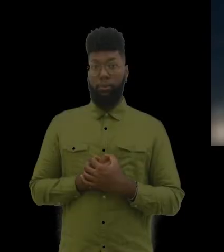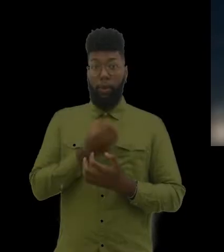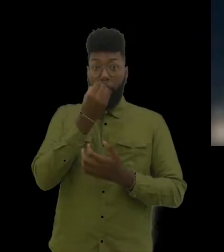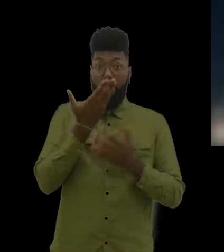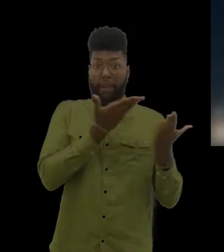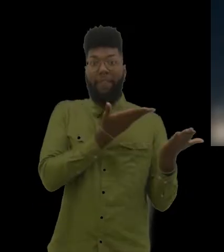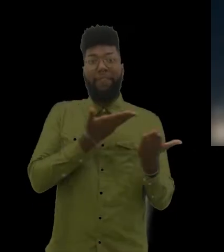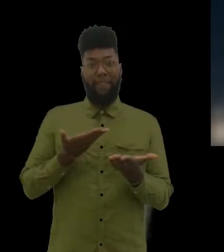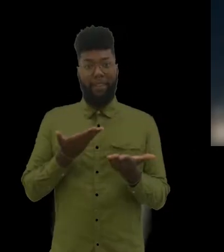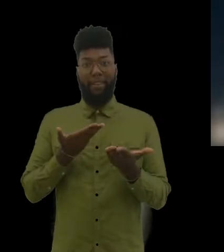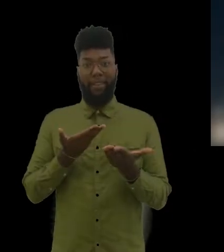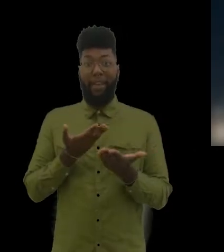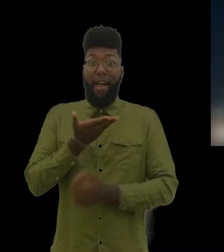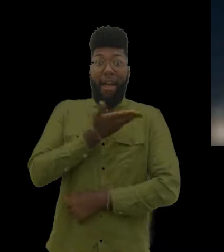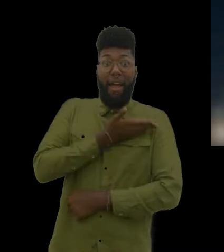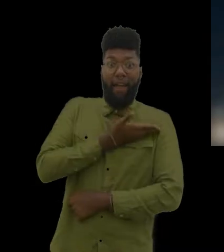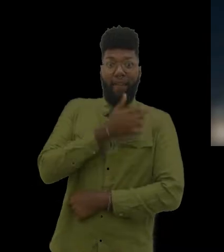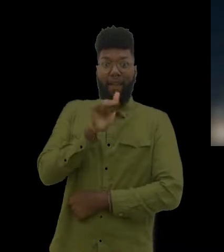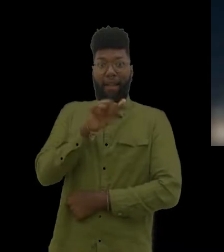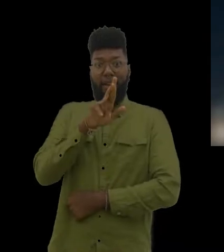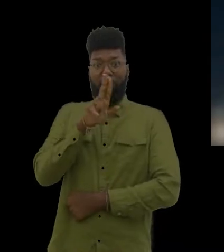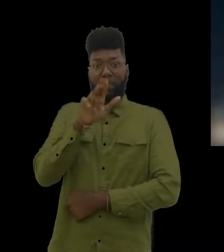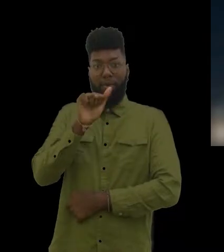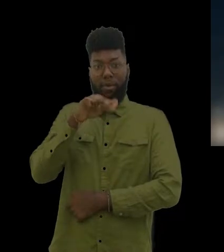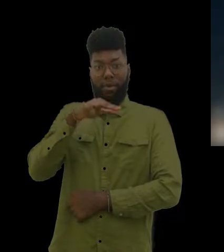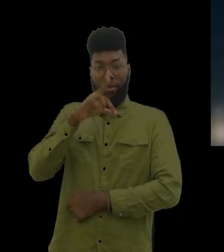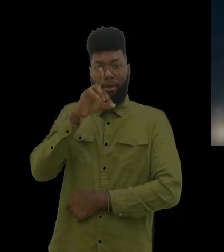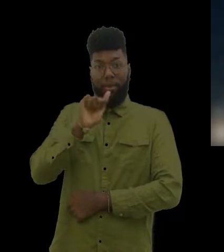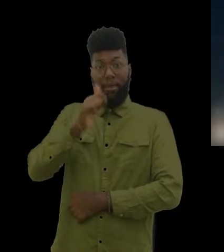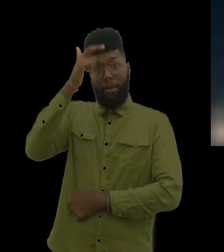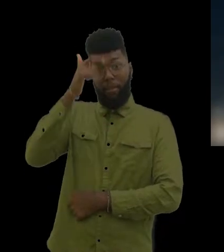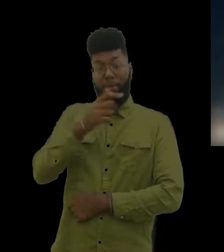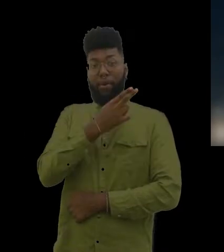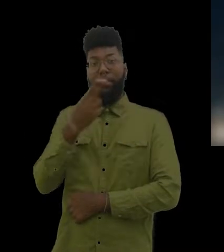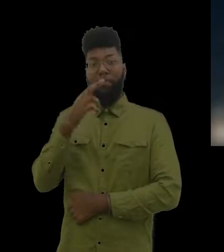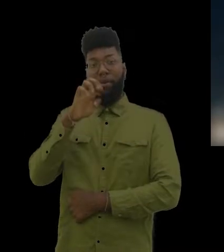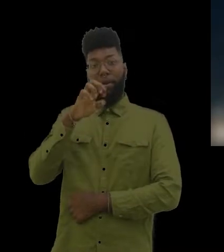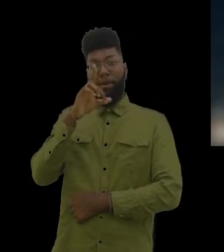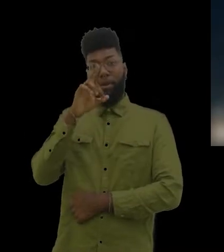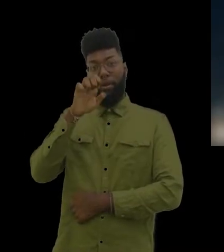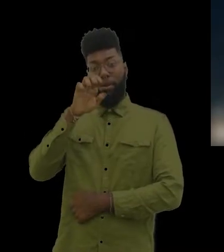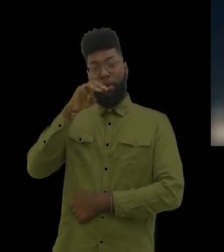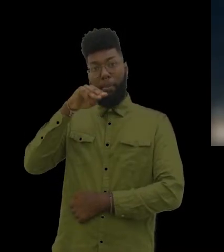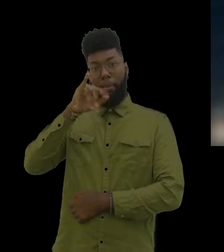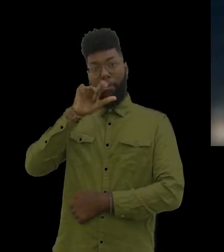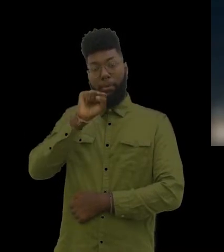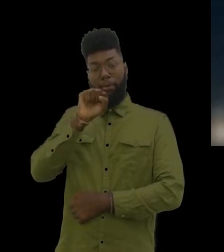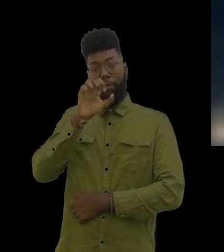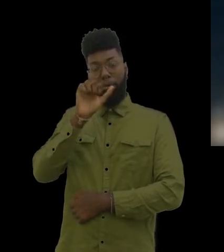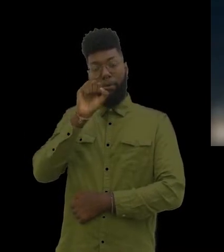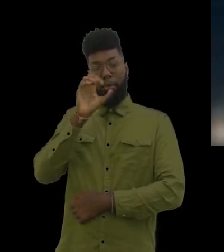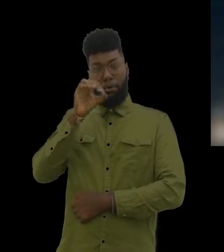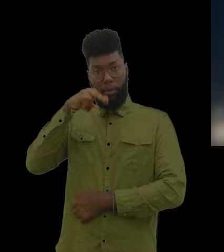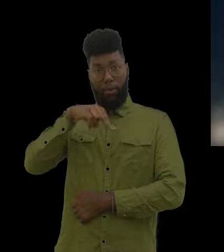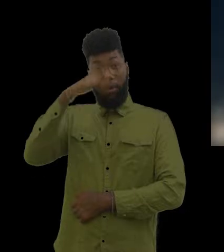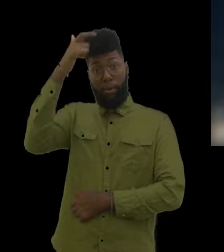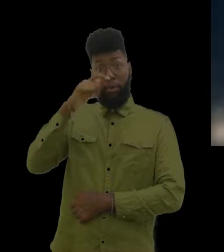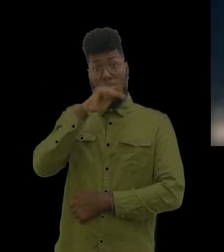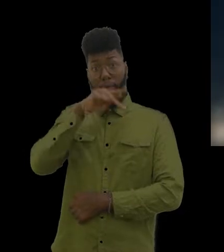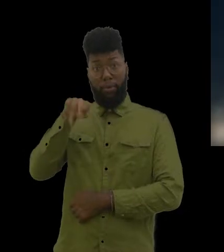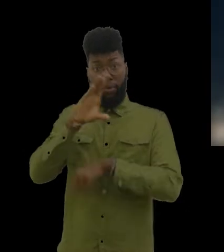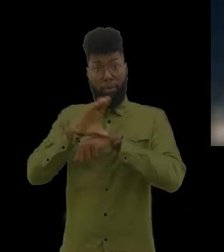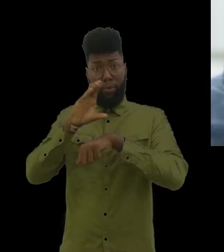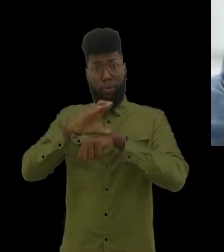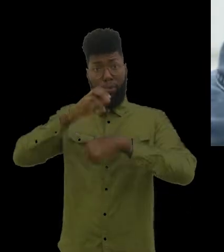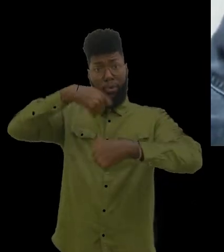Sejam bem-vindos, então, amigos de Aruanda. Todos. Meu nome é Edemilson Pujol, sou professor aqui da gastronomia da Universidade